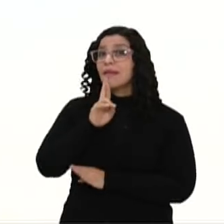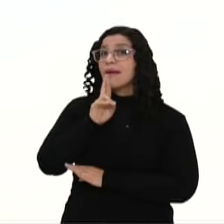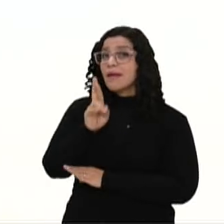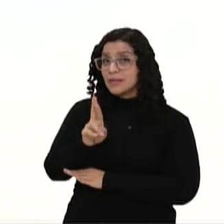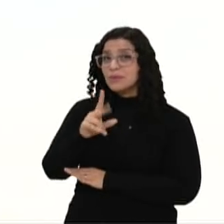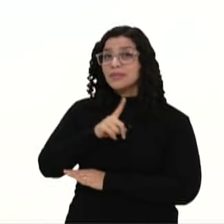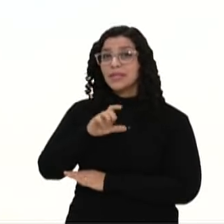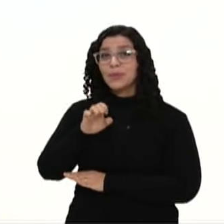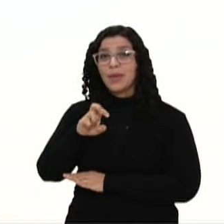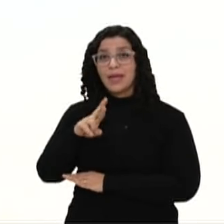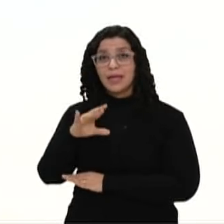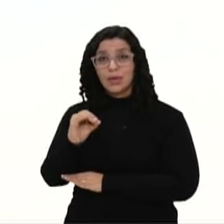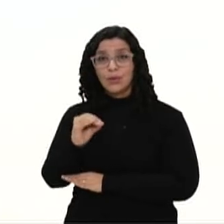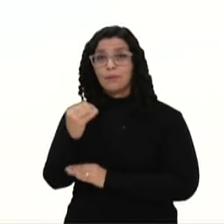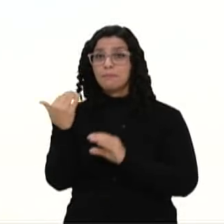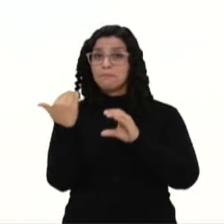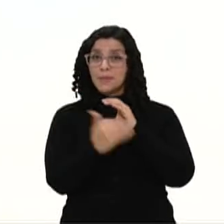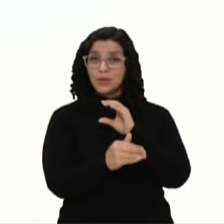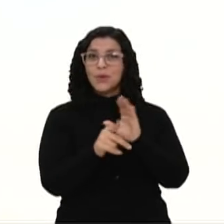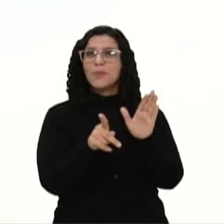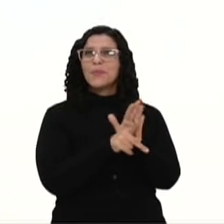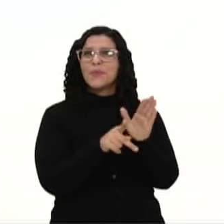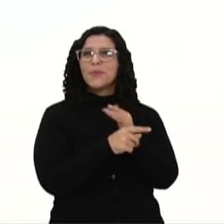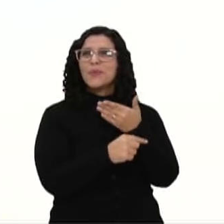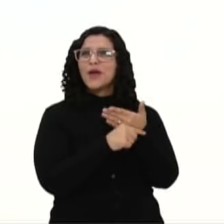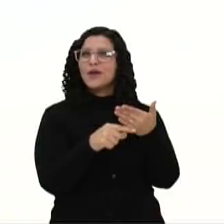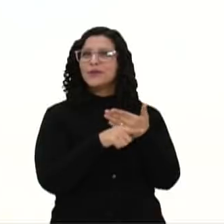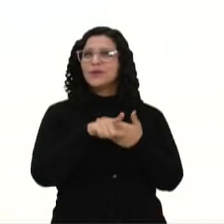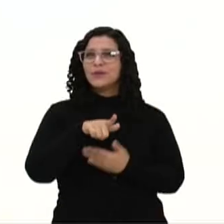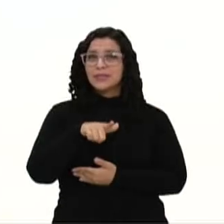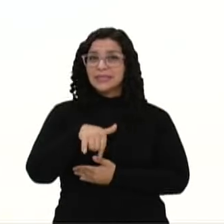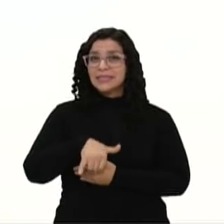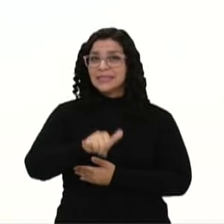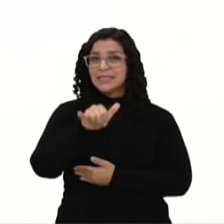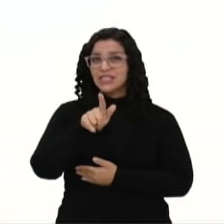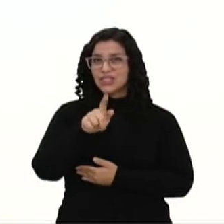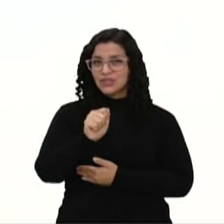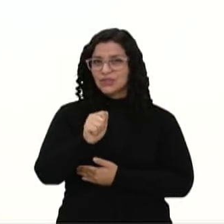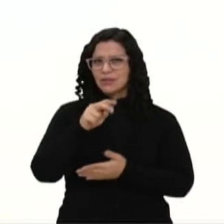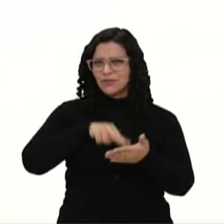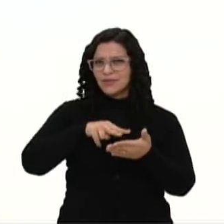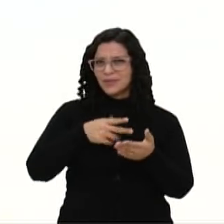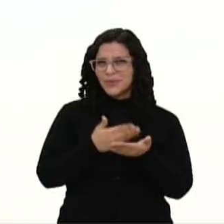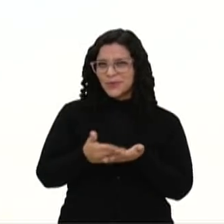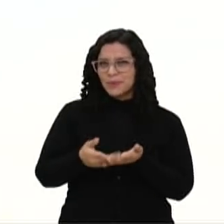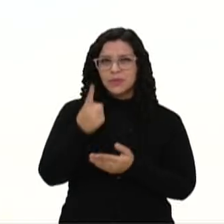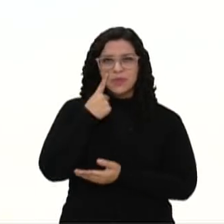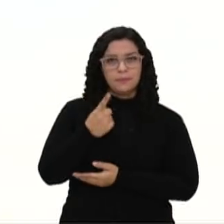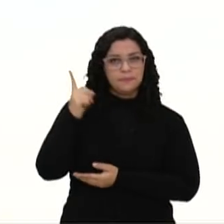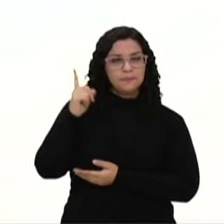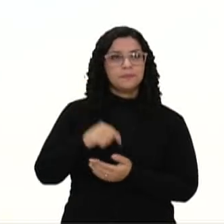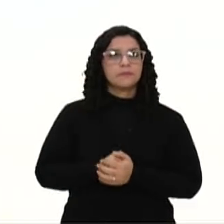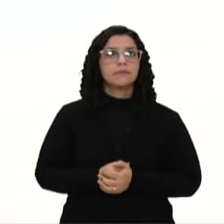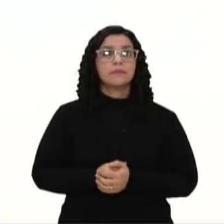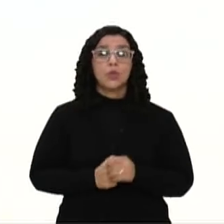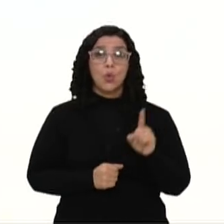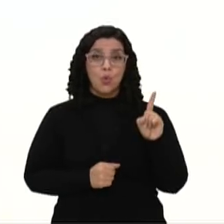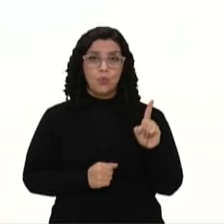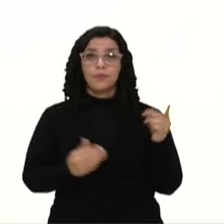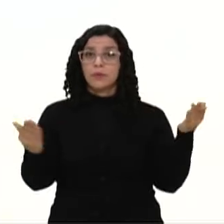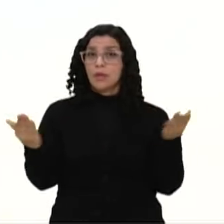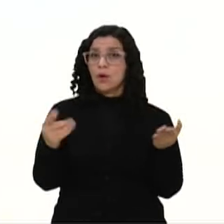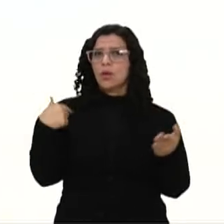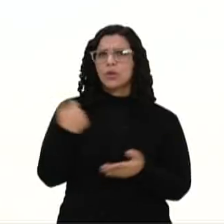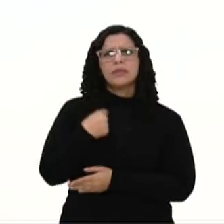resposta que o Érico Veríssimo enviou para a Lígia daquela carta inicial que lemos. Então acompanhe. Agora é